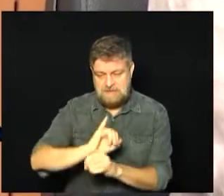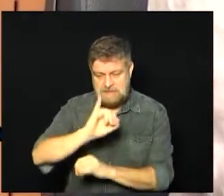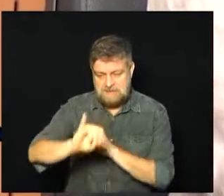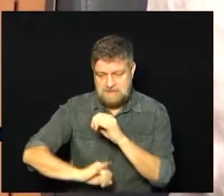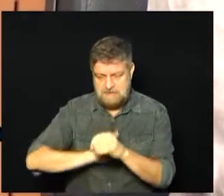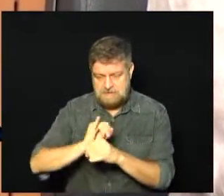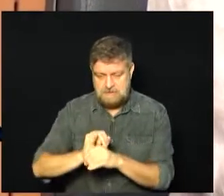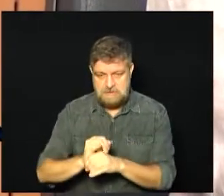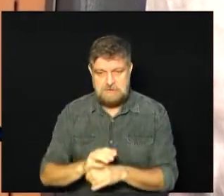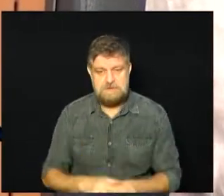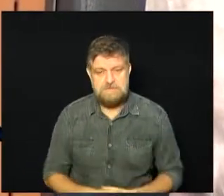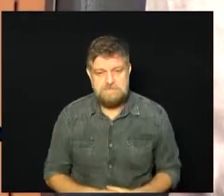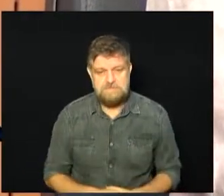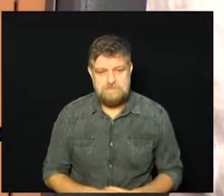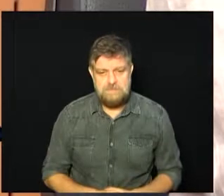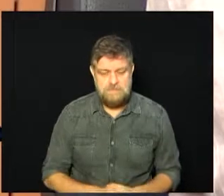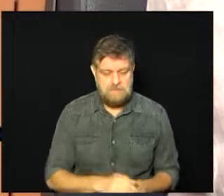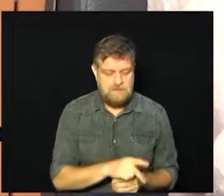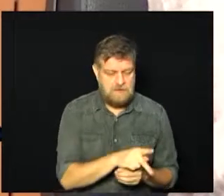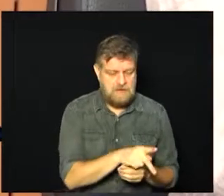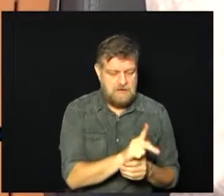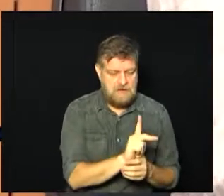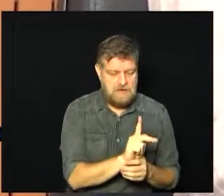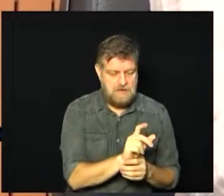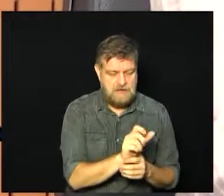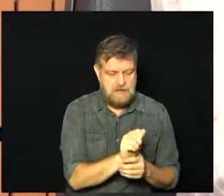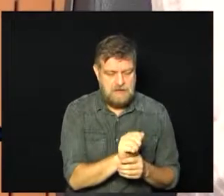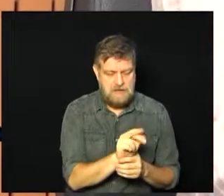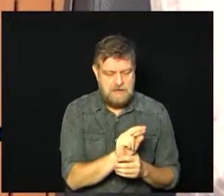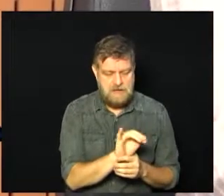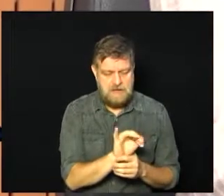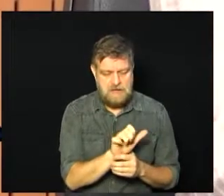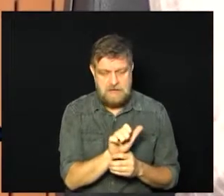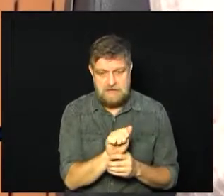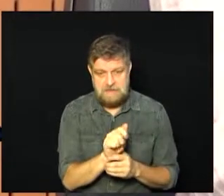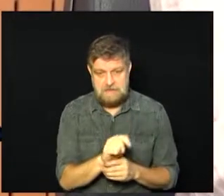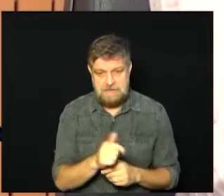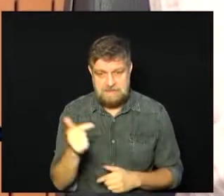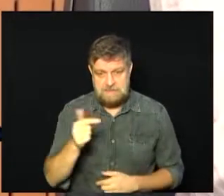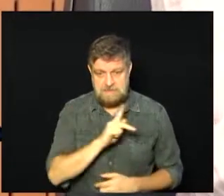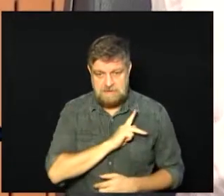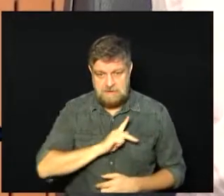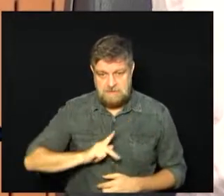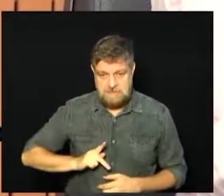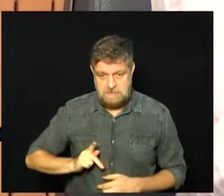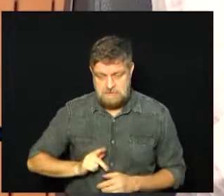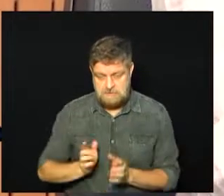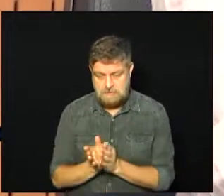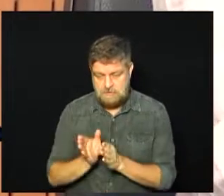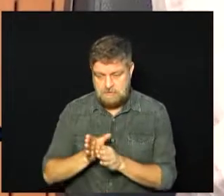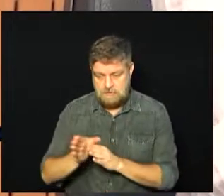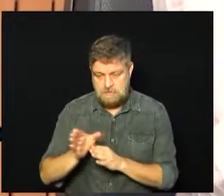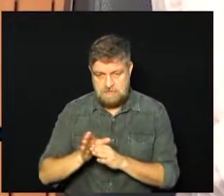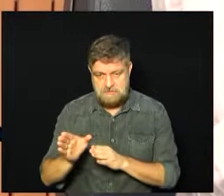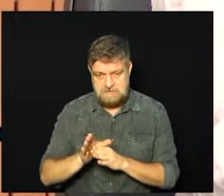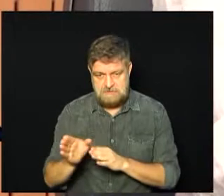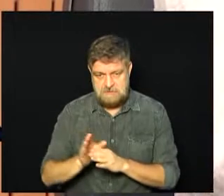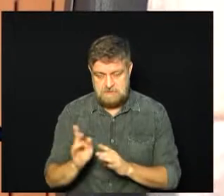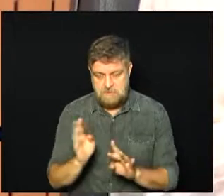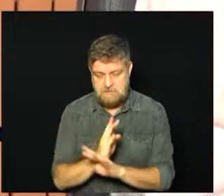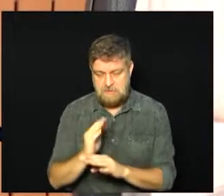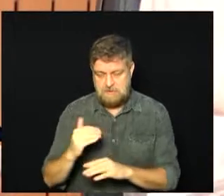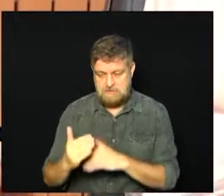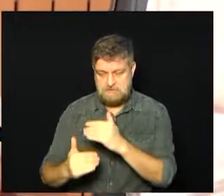Karina Silva Cury, vice-presidente do Conselho Municipal de Desenvolvimento Urbano, representando no ato o João Verde, que é